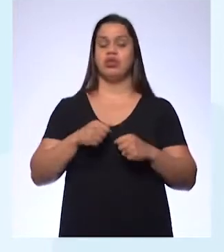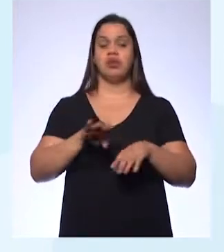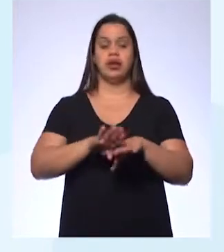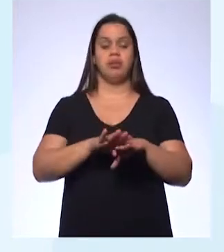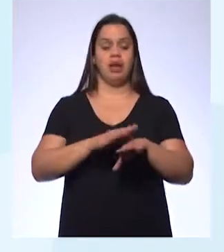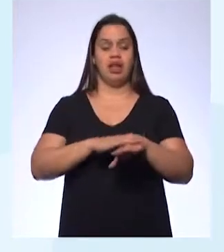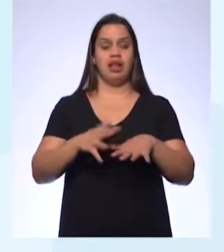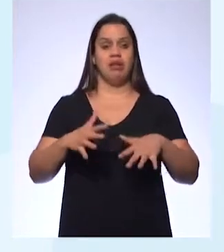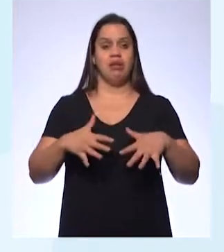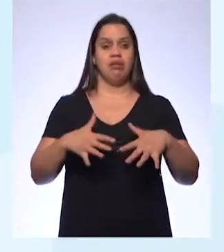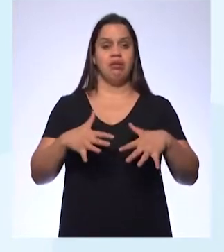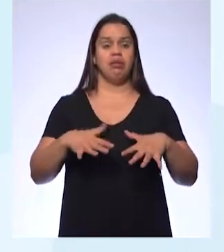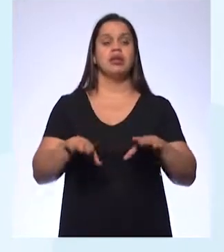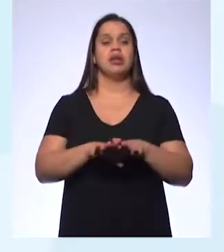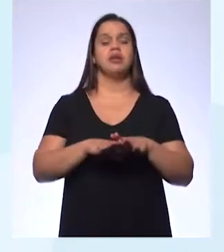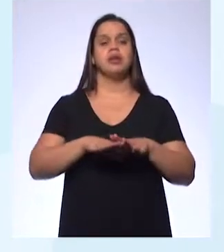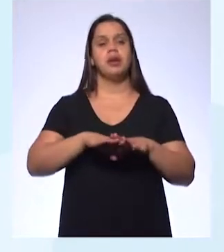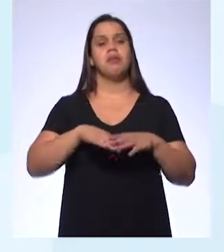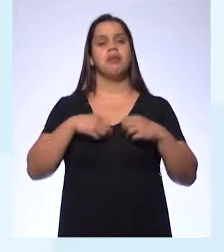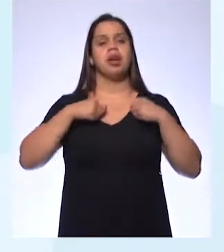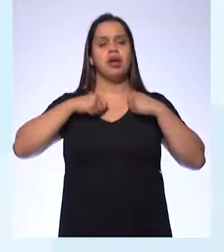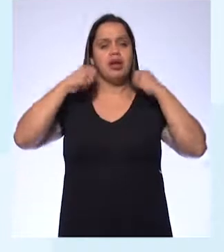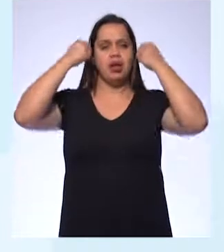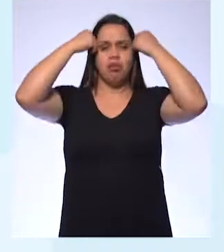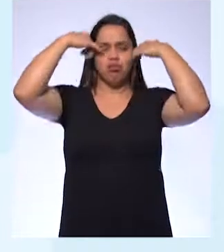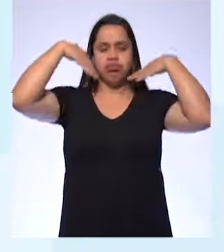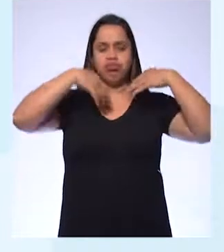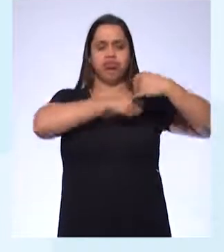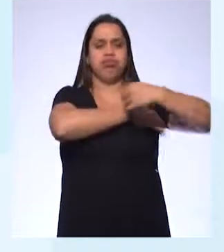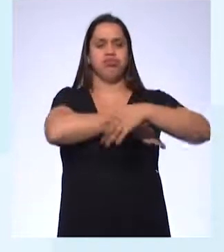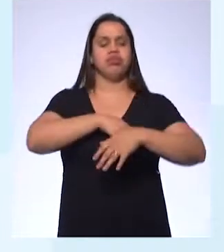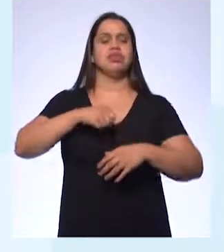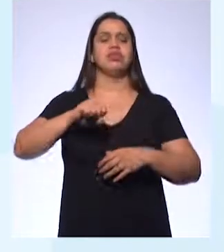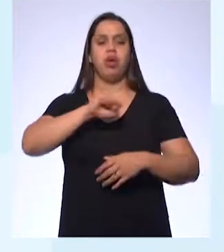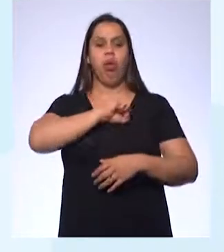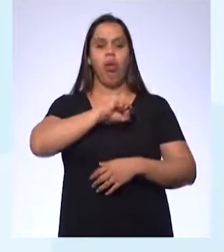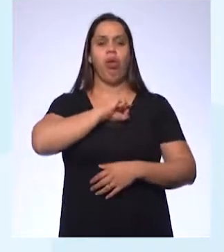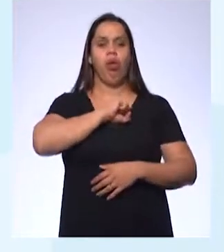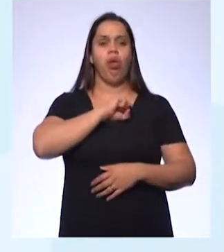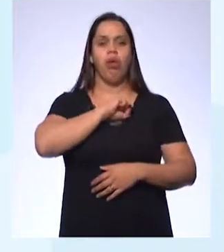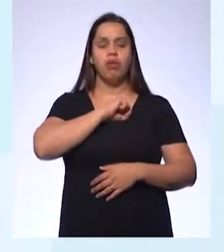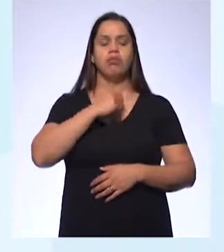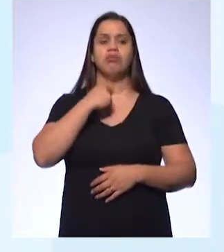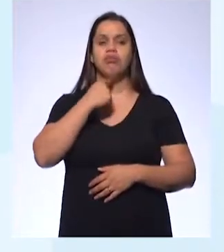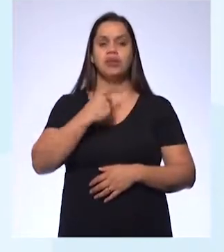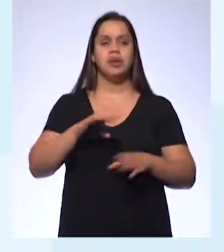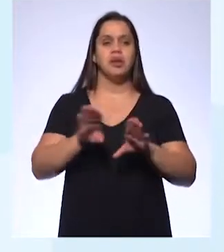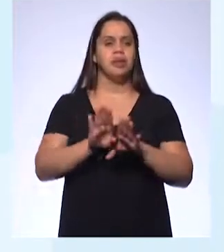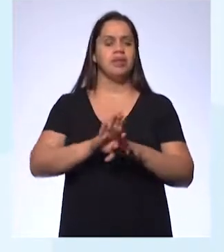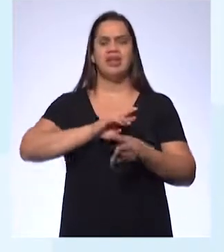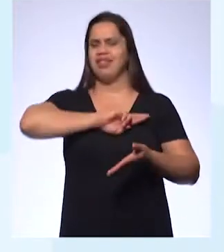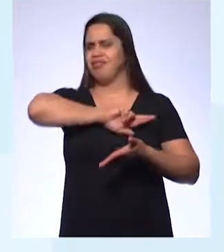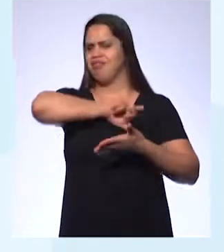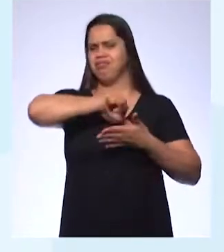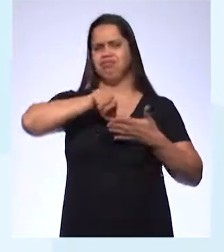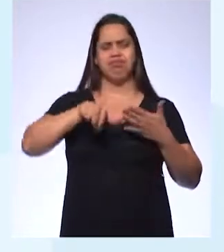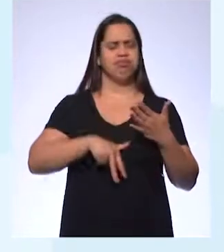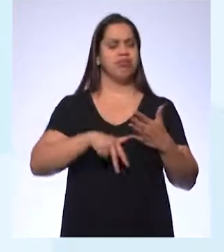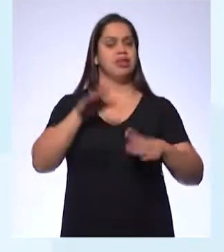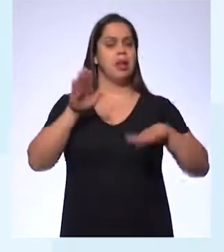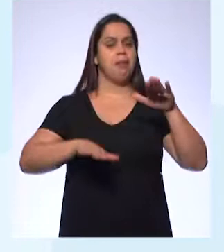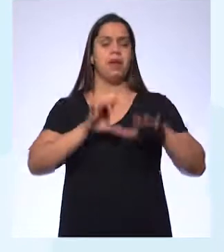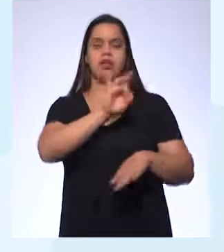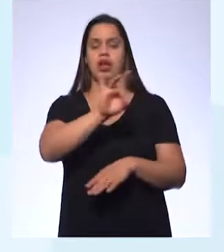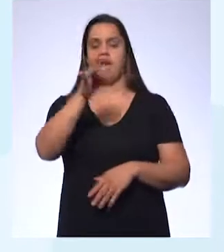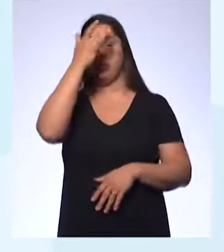Tremor, suor, palidez, tosse seca, né? Então, vai variar de pessoa para